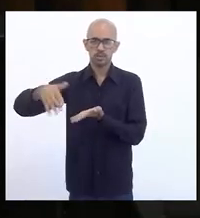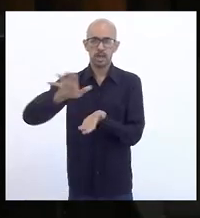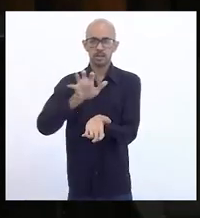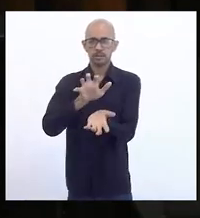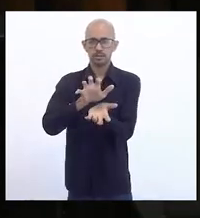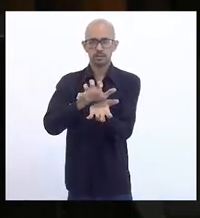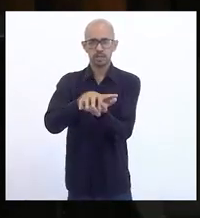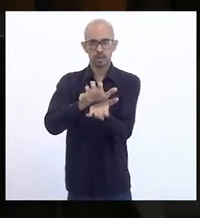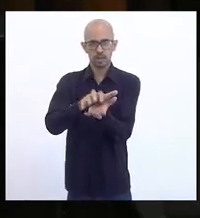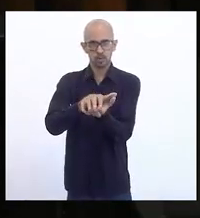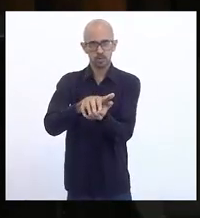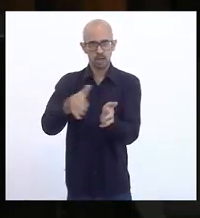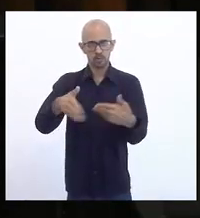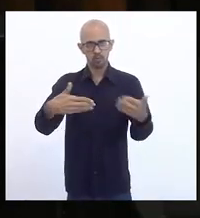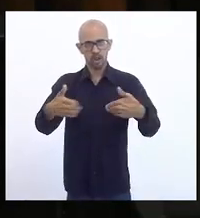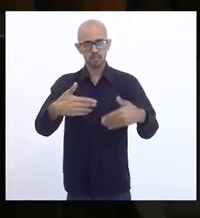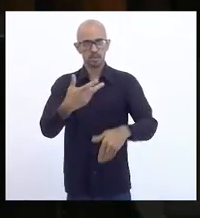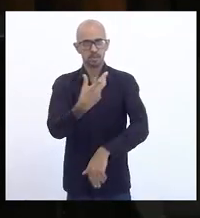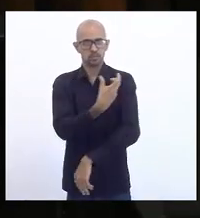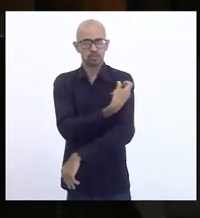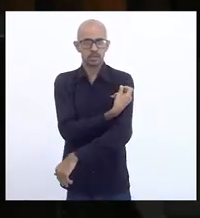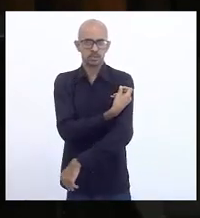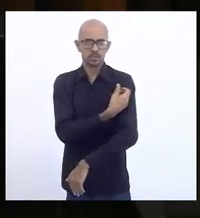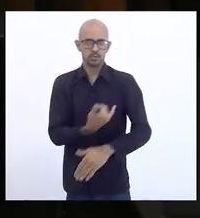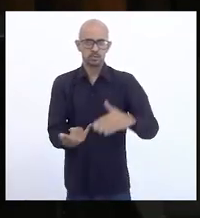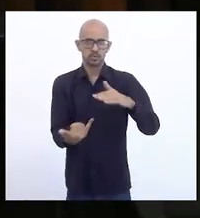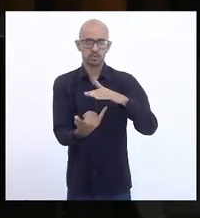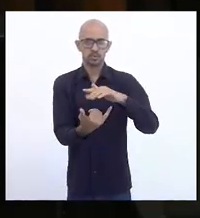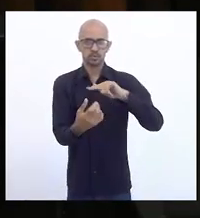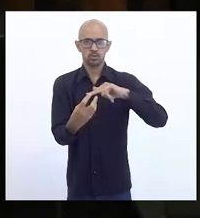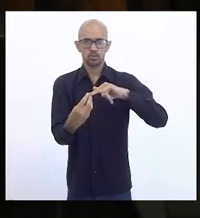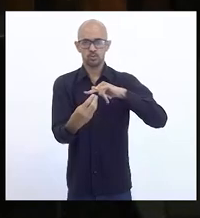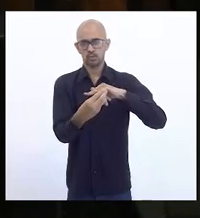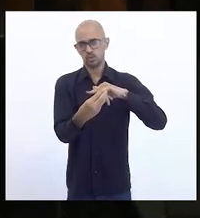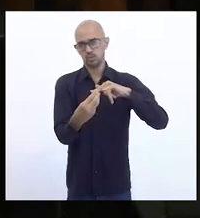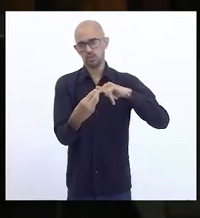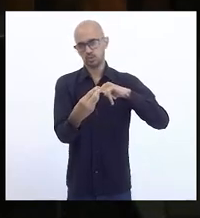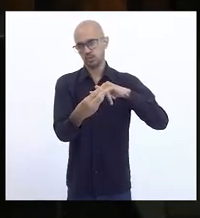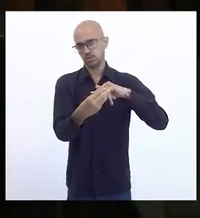a fábrica de vacina do Instituto Oswaldo Cruz.